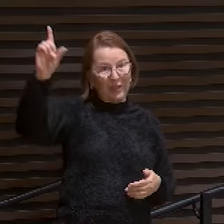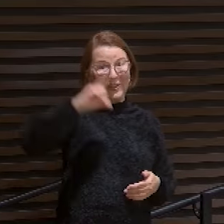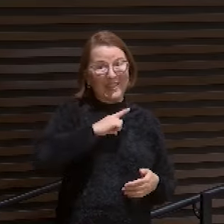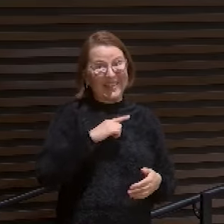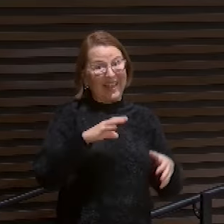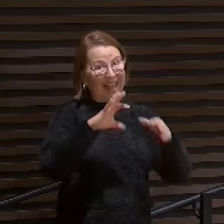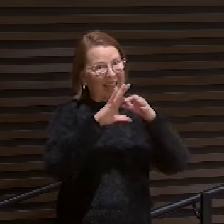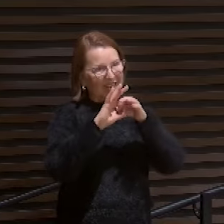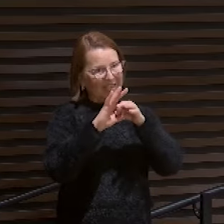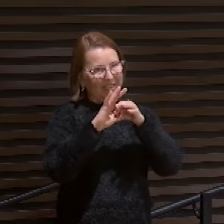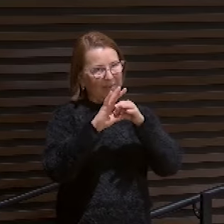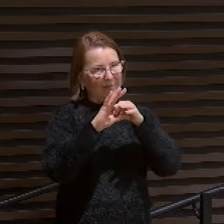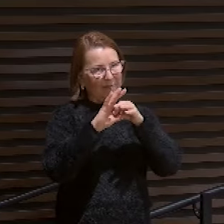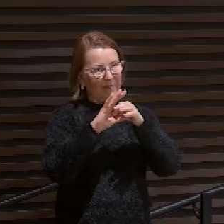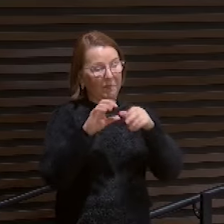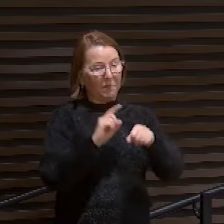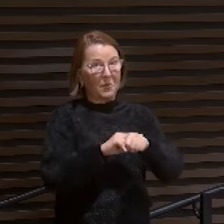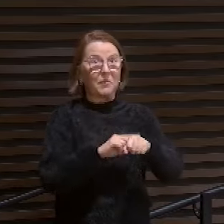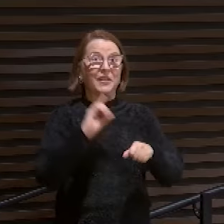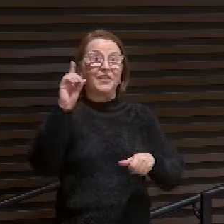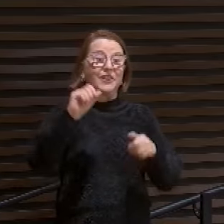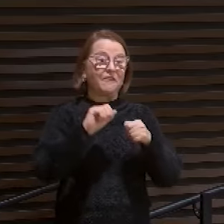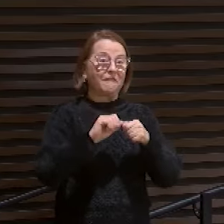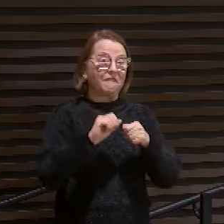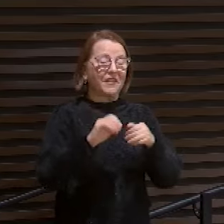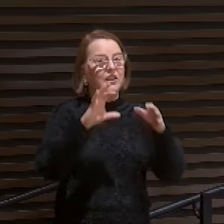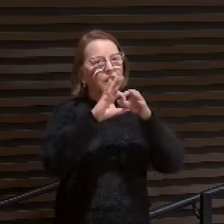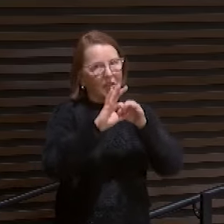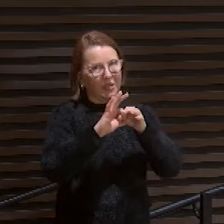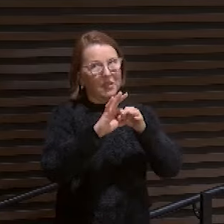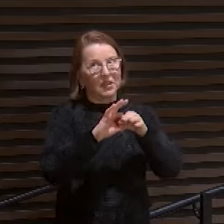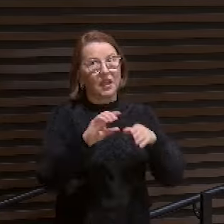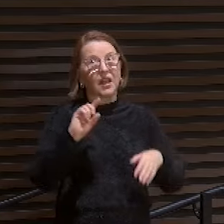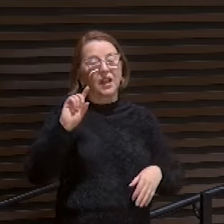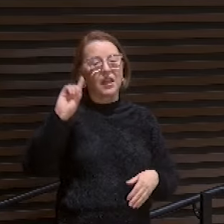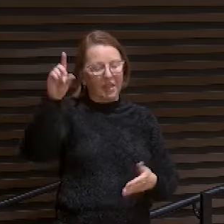quando Ele faz uma aliança, Ele sustenta a aliança.